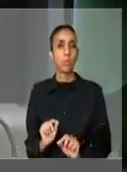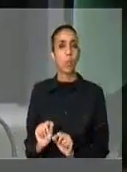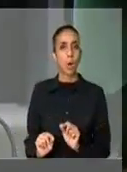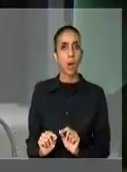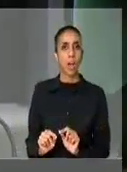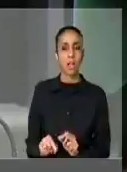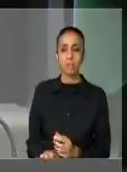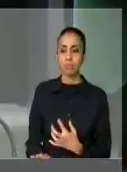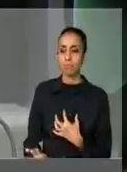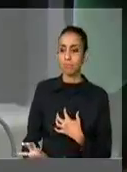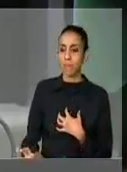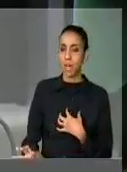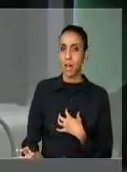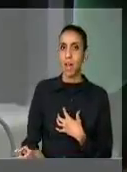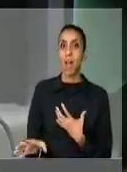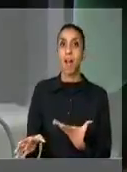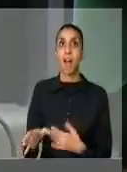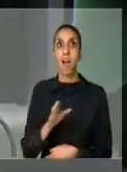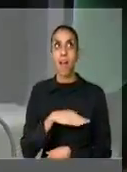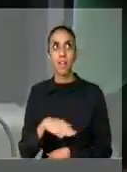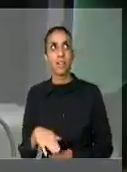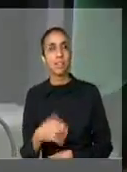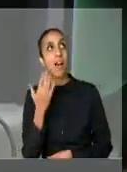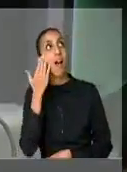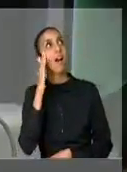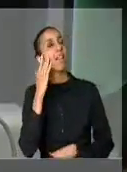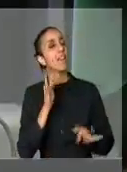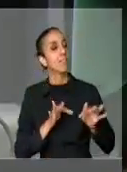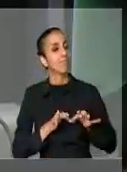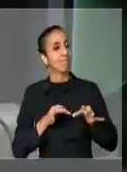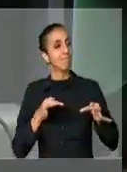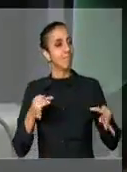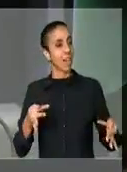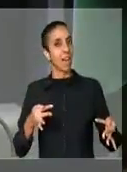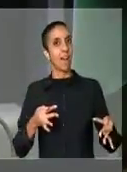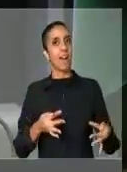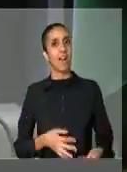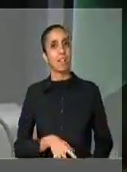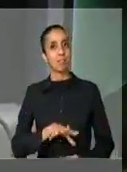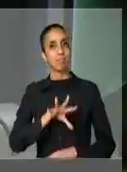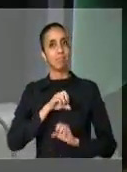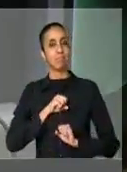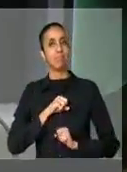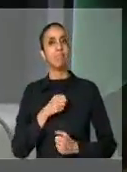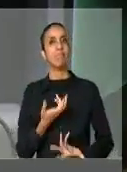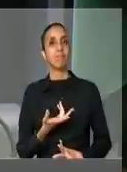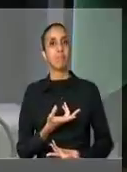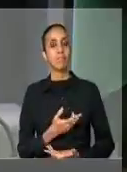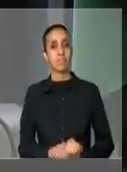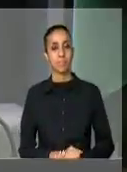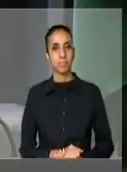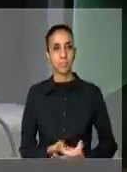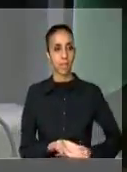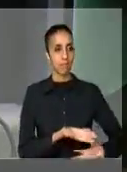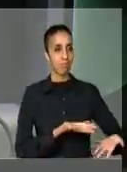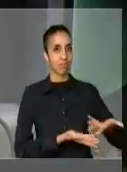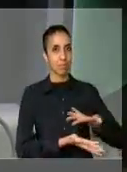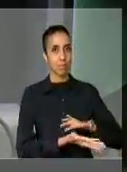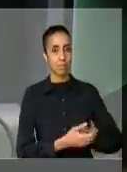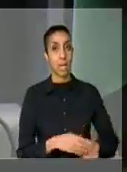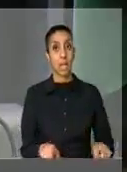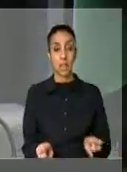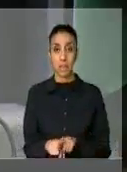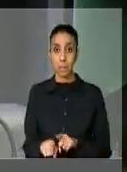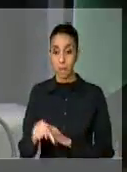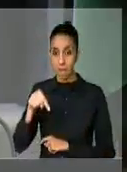e desperta o espírito de solidariedade, fraternidade e irmandade. E também leis